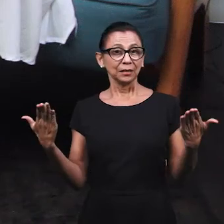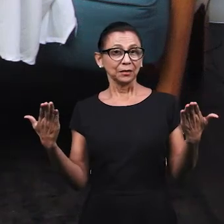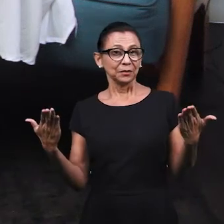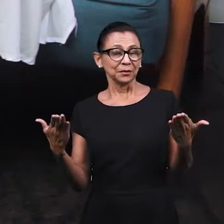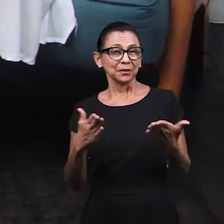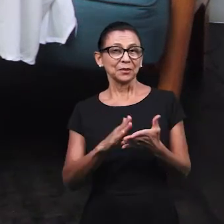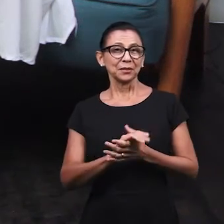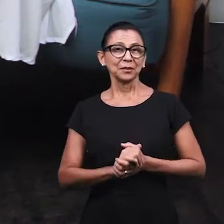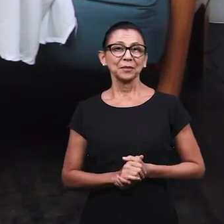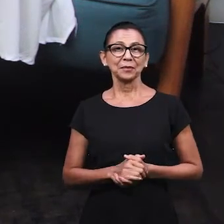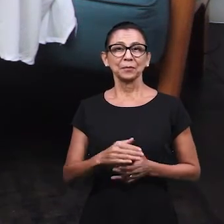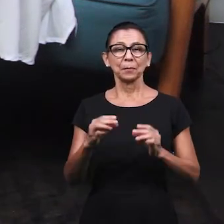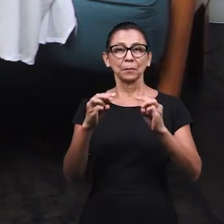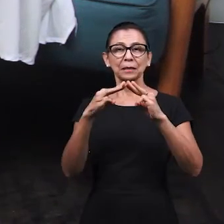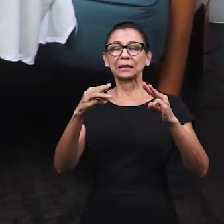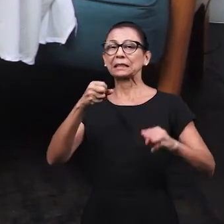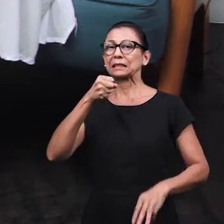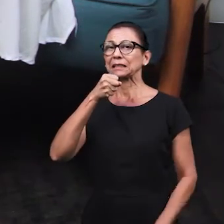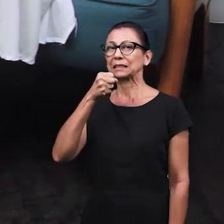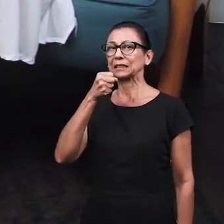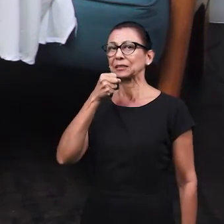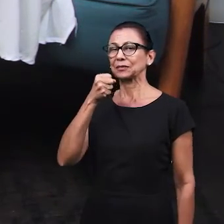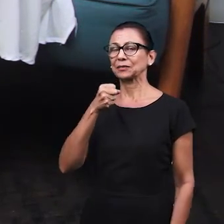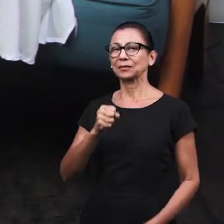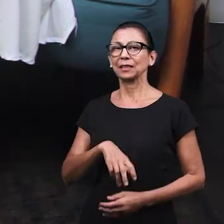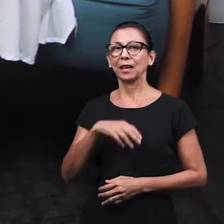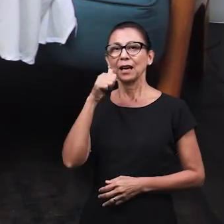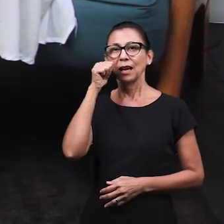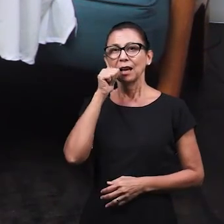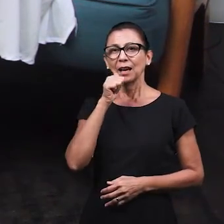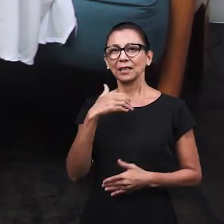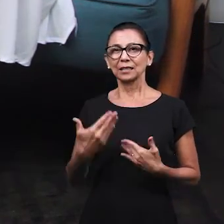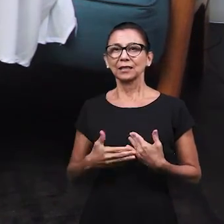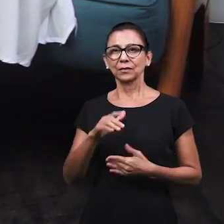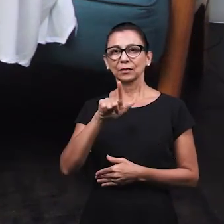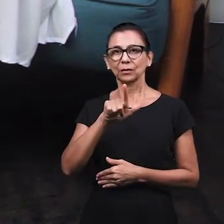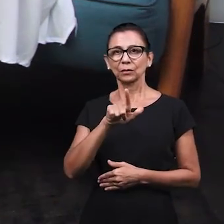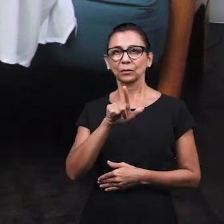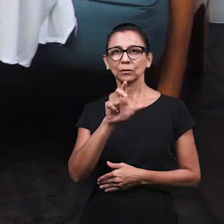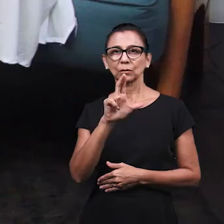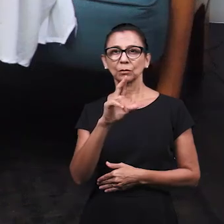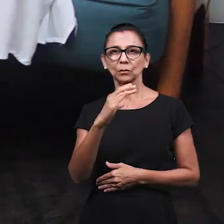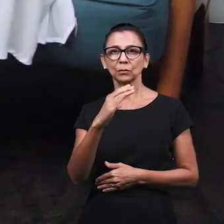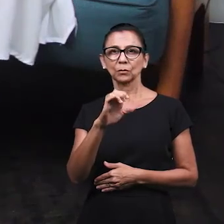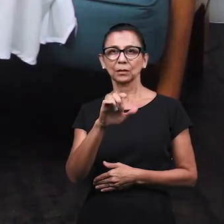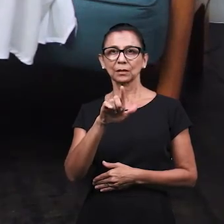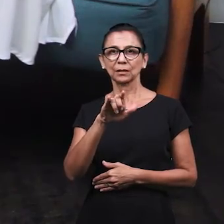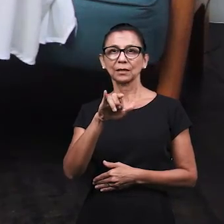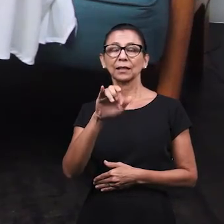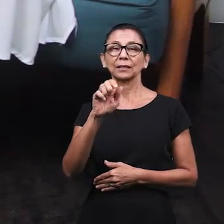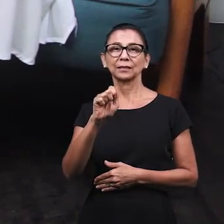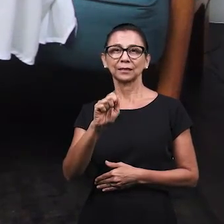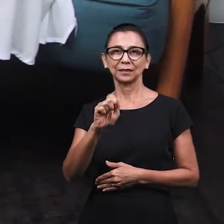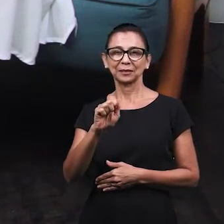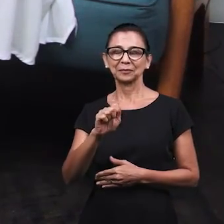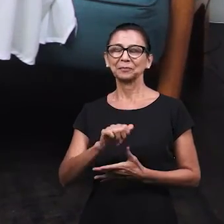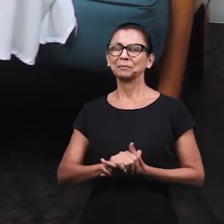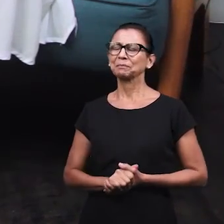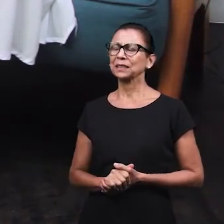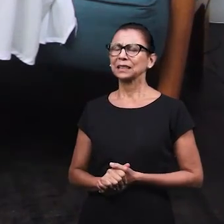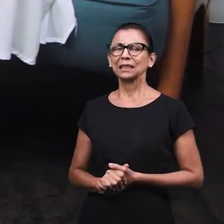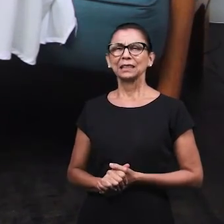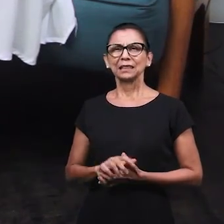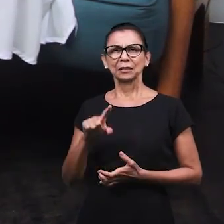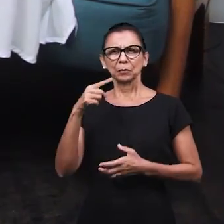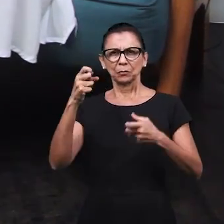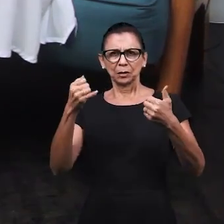Manaim Entrevista, nós estamos recebendo aqui a nossa irmã Lucélia Loureiro. Eu vou cumprimentar a Lucélia,